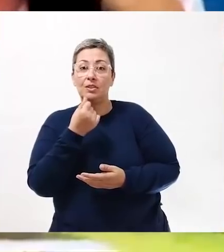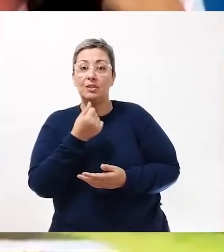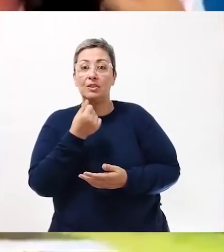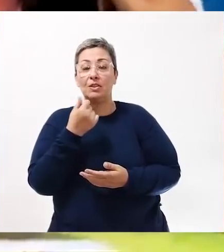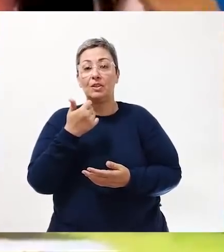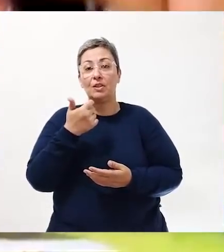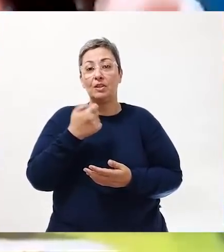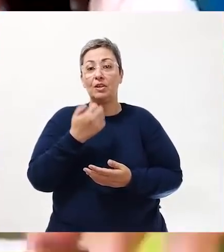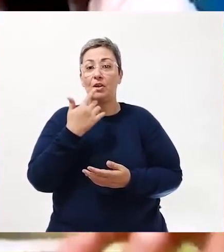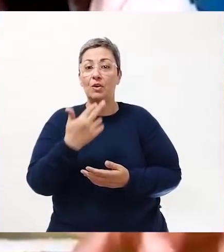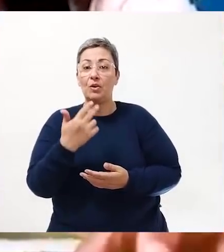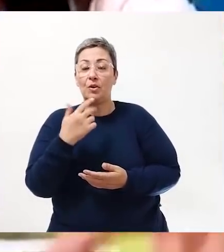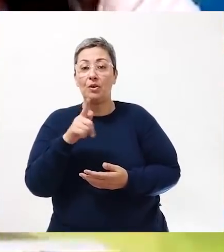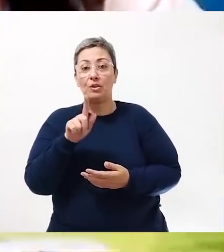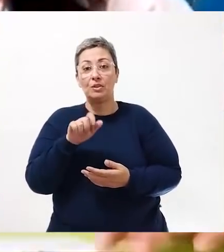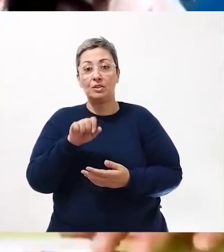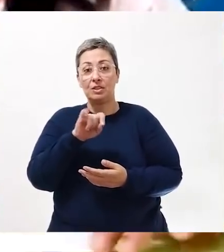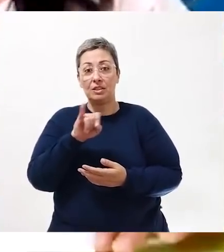giz de cera.